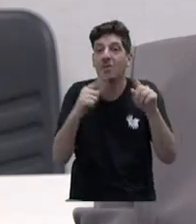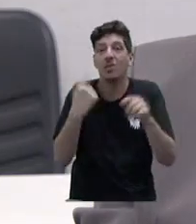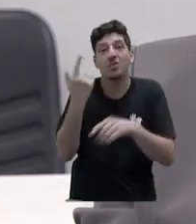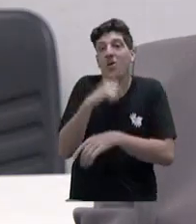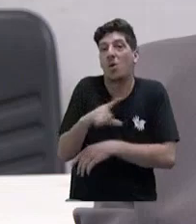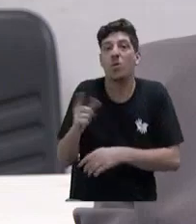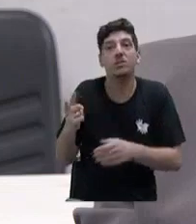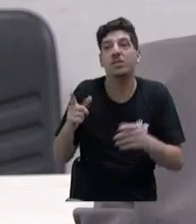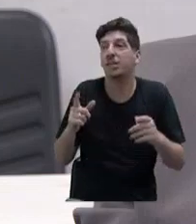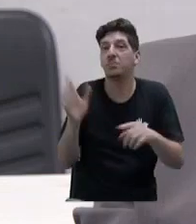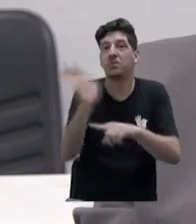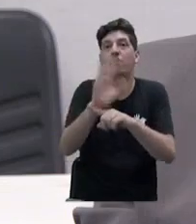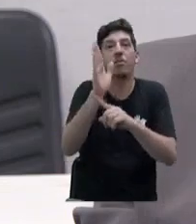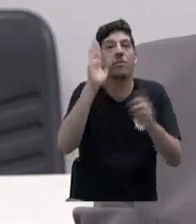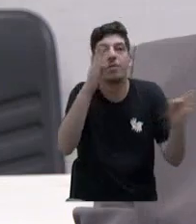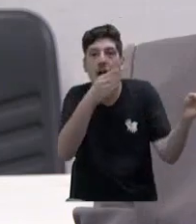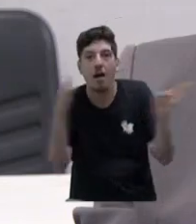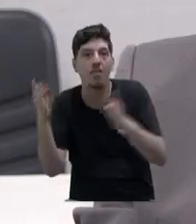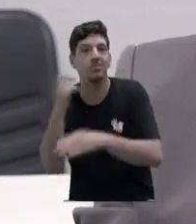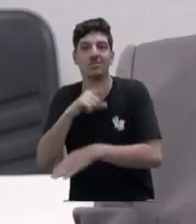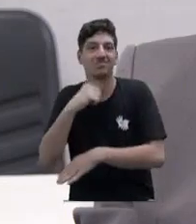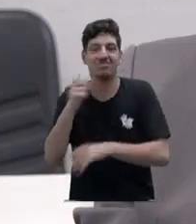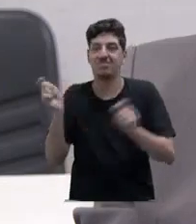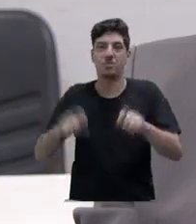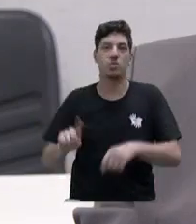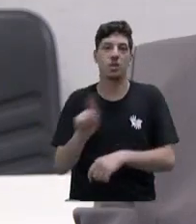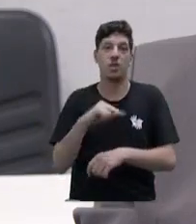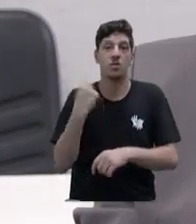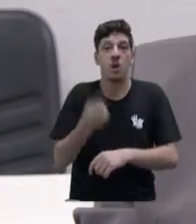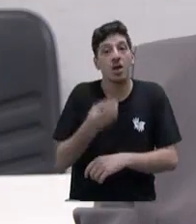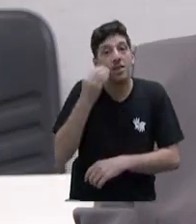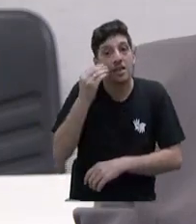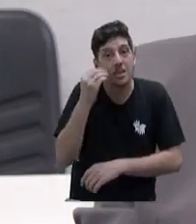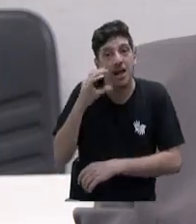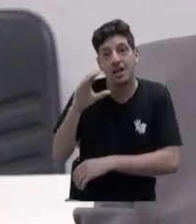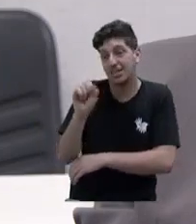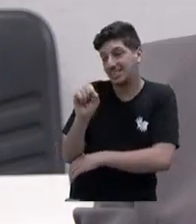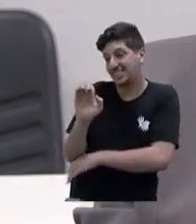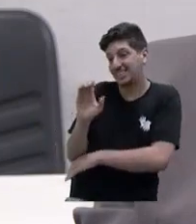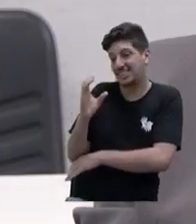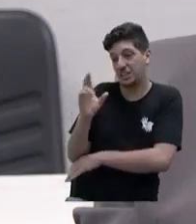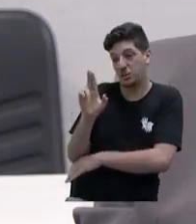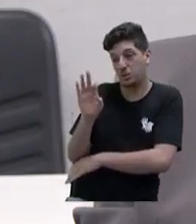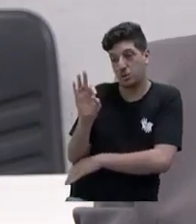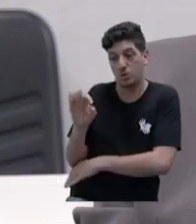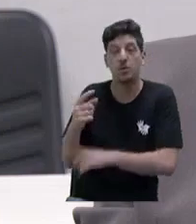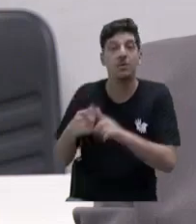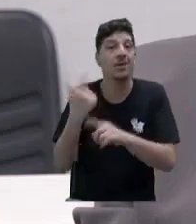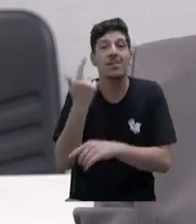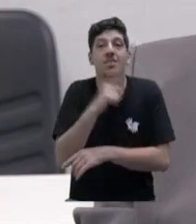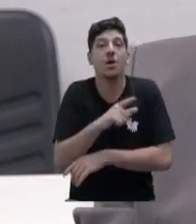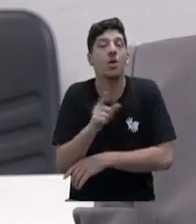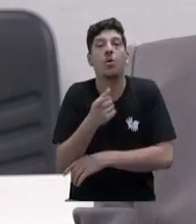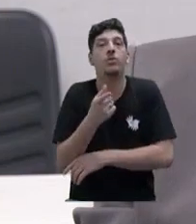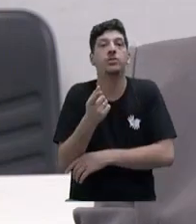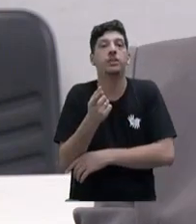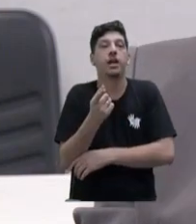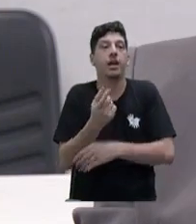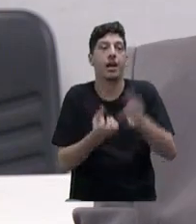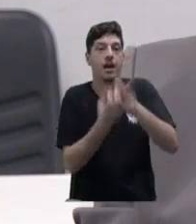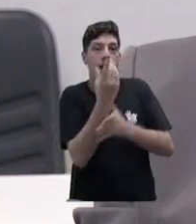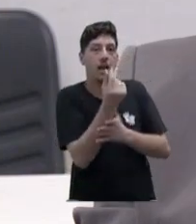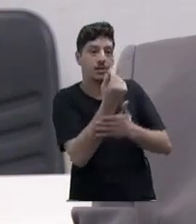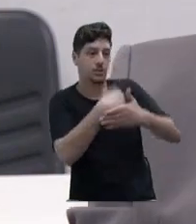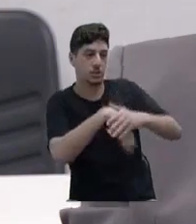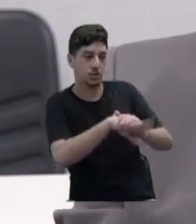fazer um longa-metragem. A nossa aposta, Secult, visto que não conseguimos estabelecer o fundo, e isso eu